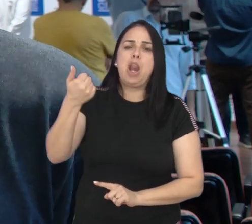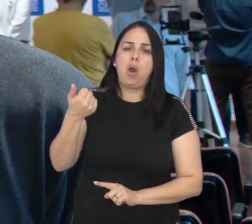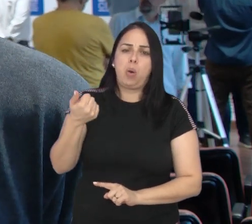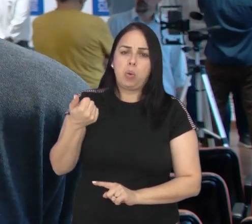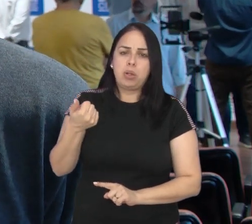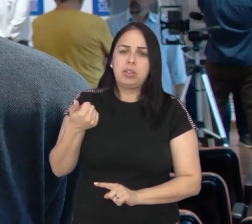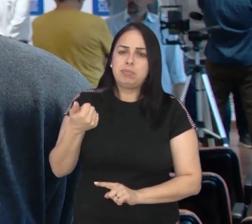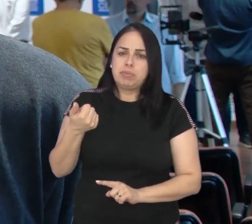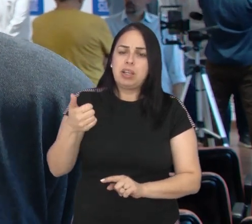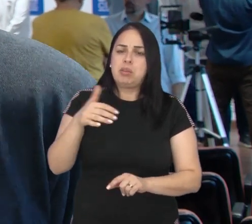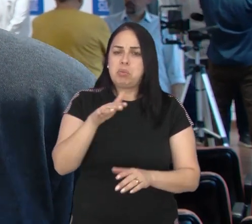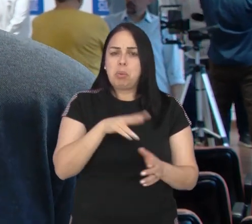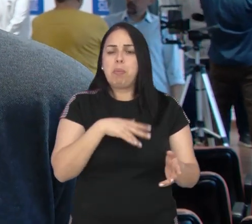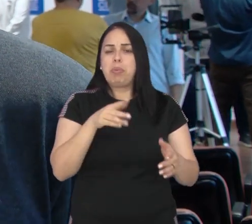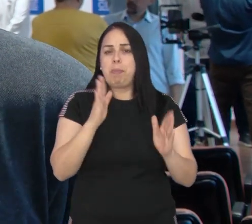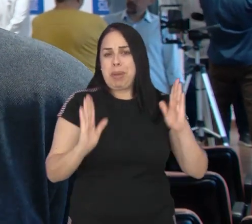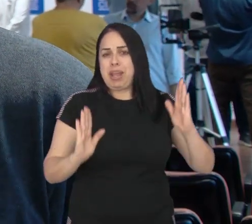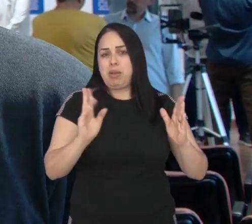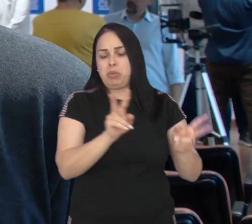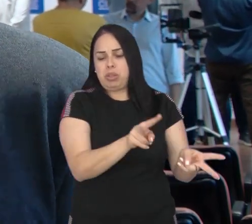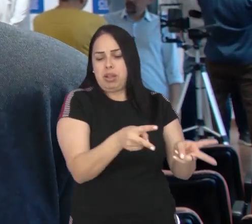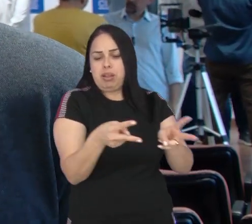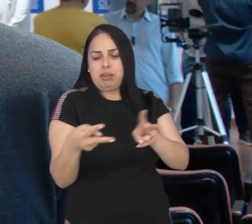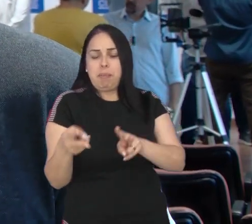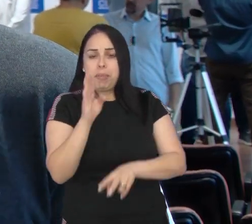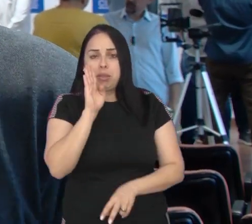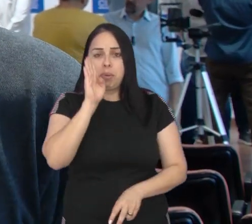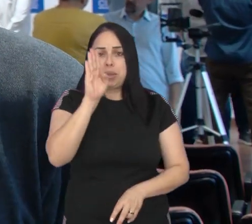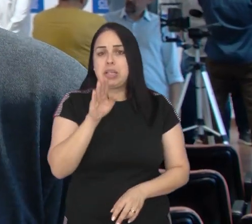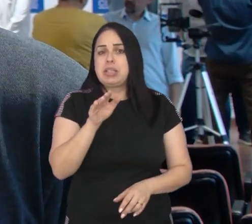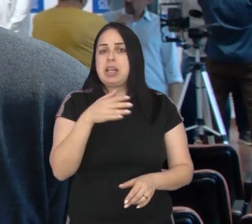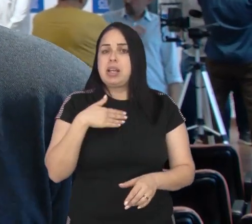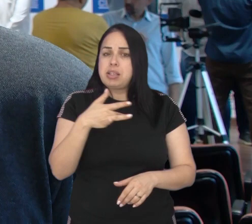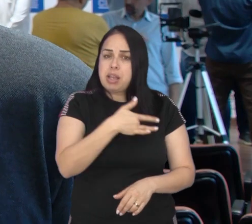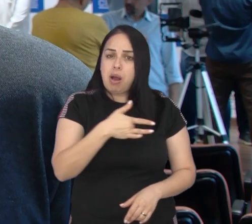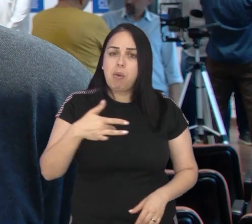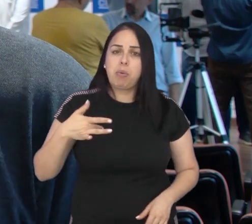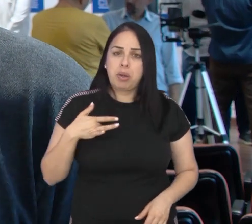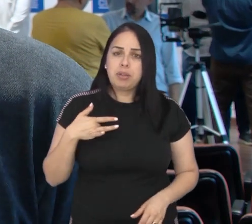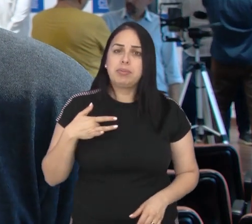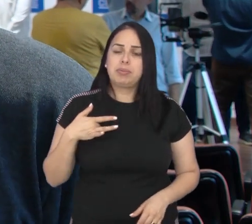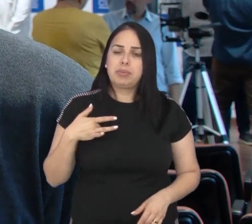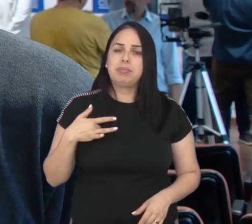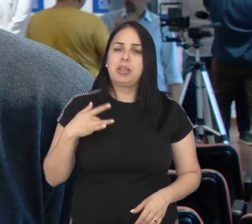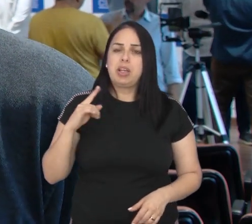a melhor qualidade em todo esse processo, principalmente na área da saúde, que é uma das áreas